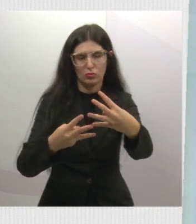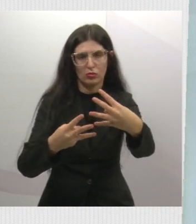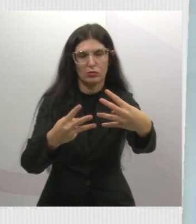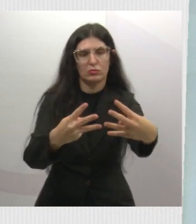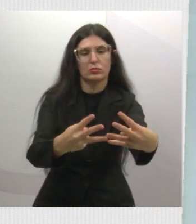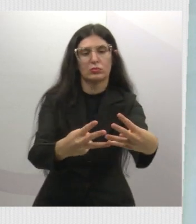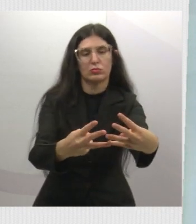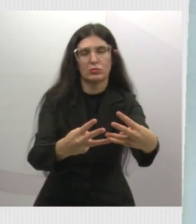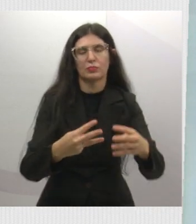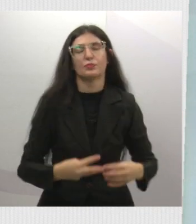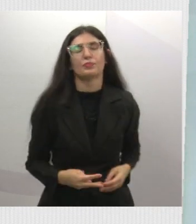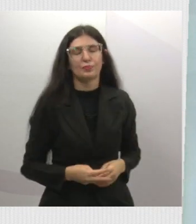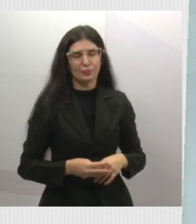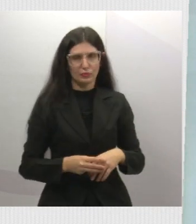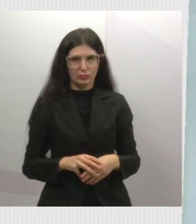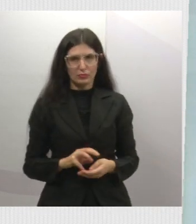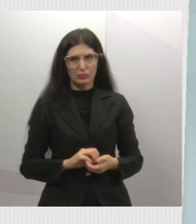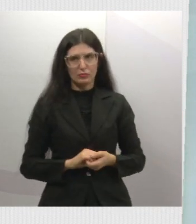3 quadrimestres.